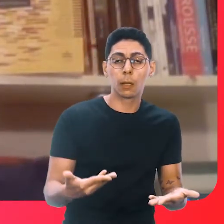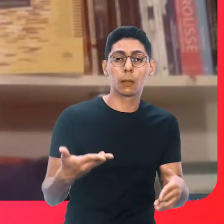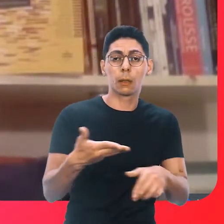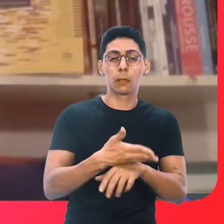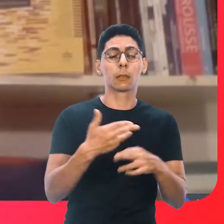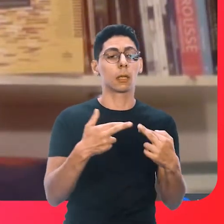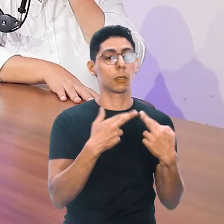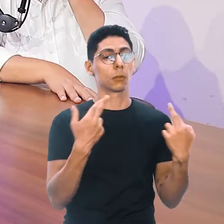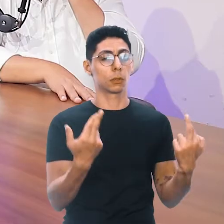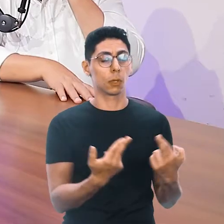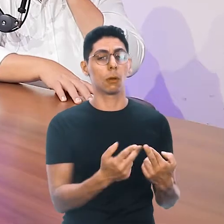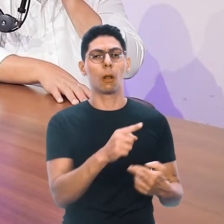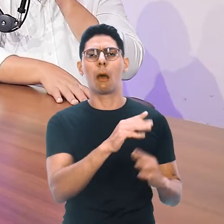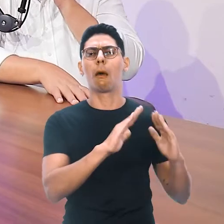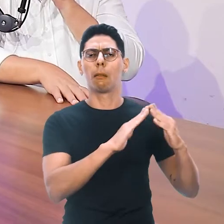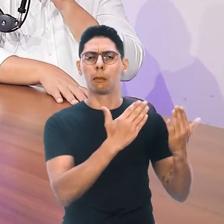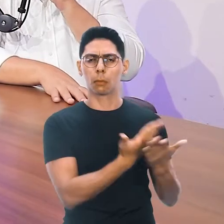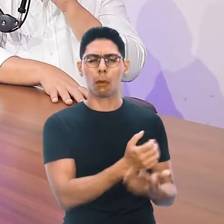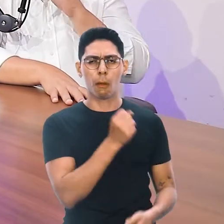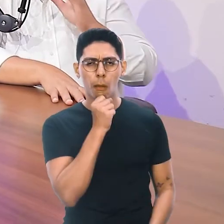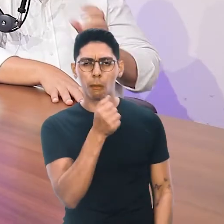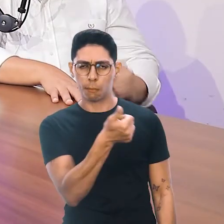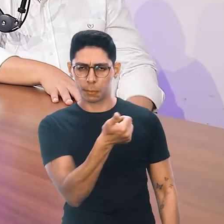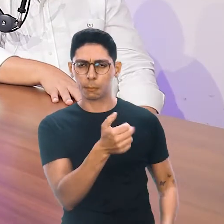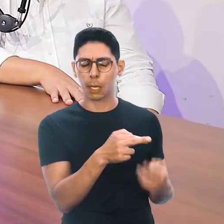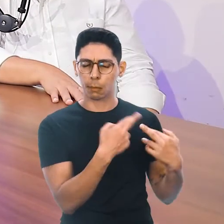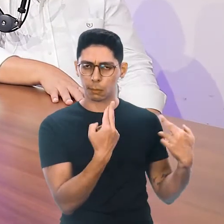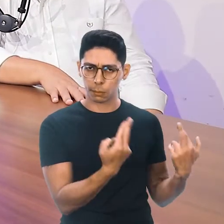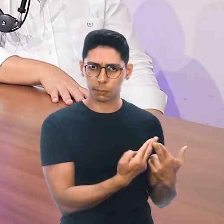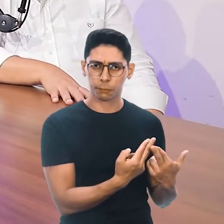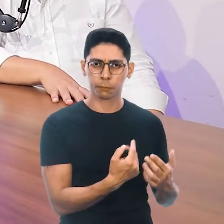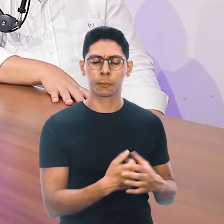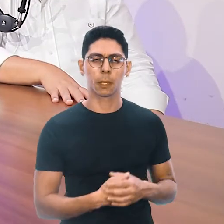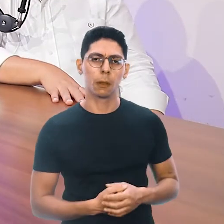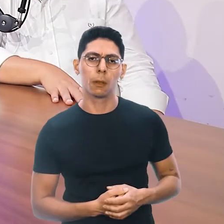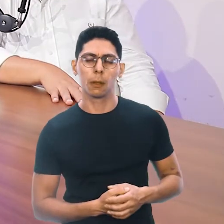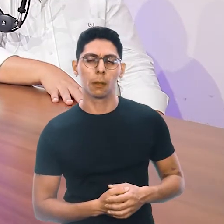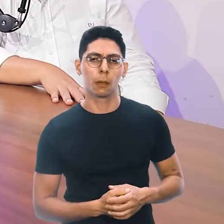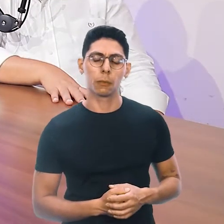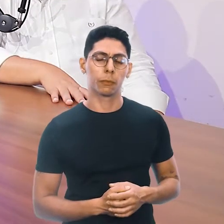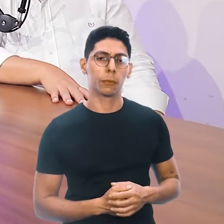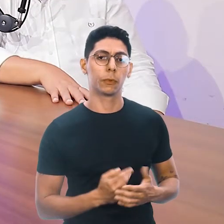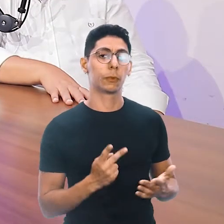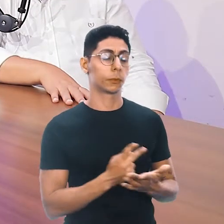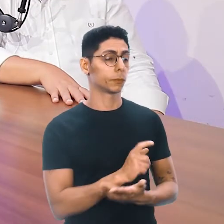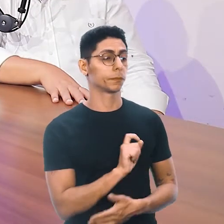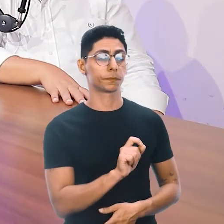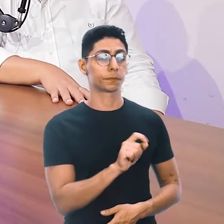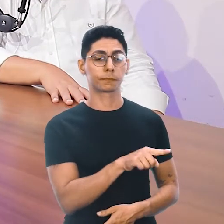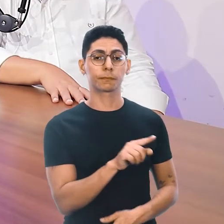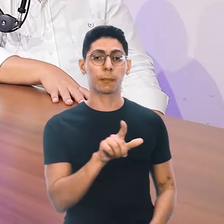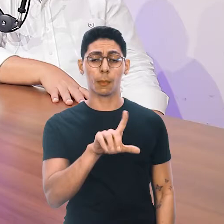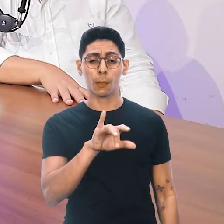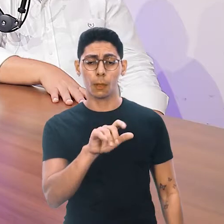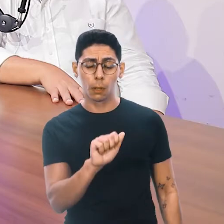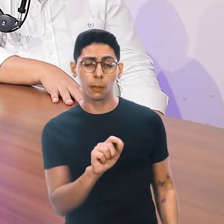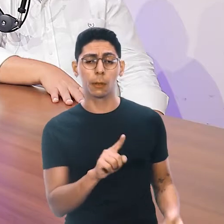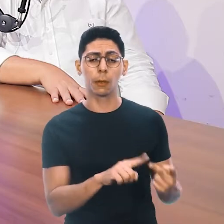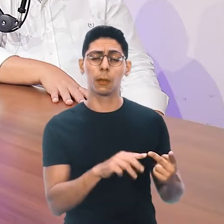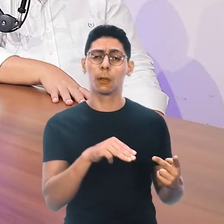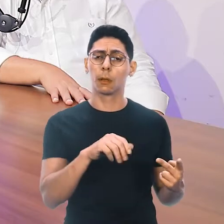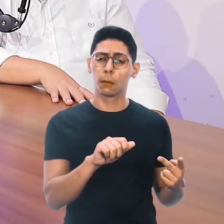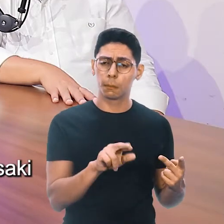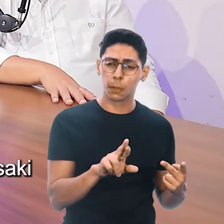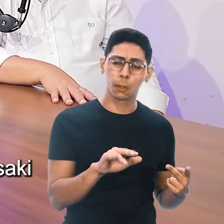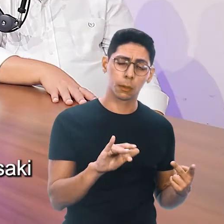Anchietano, nós criamos, então, a Lia Crespo, a Maria de Lourdes